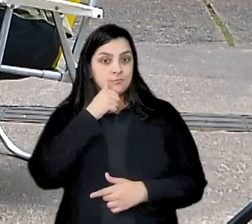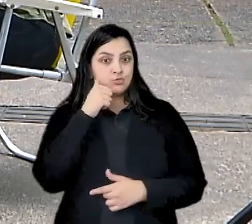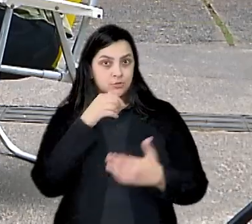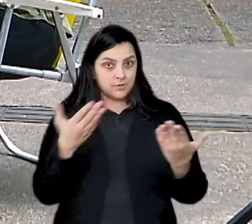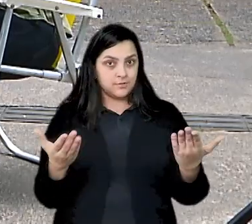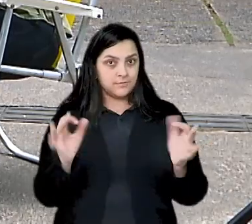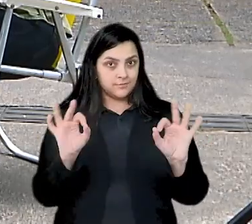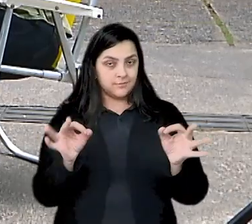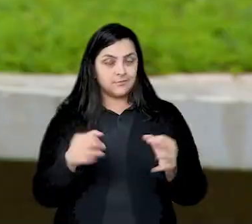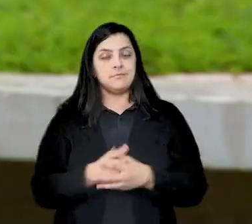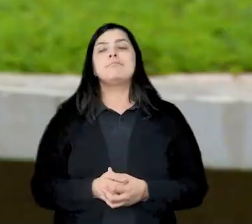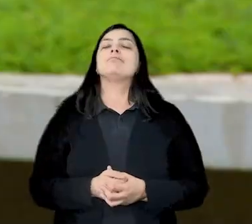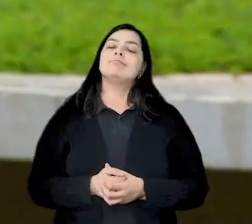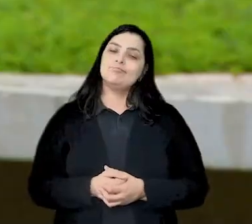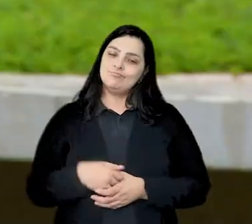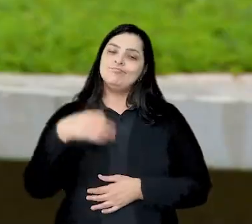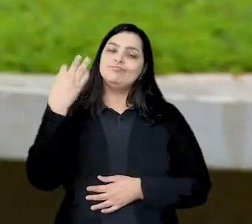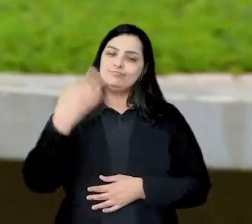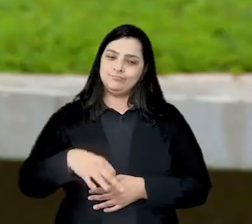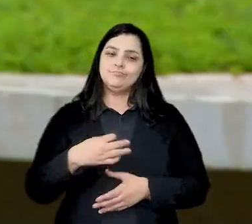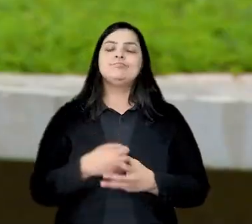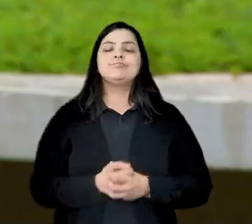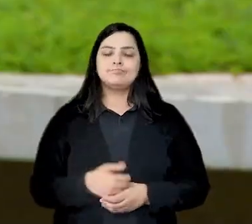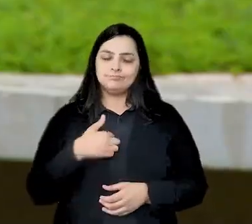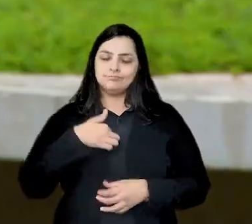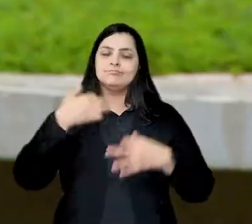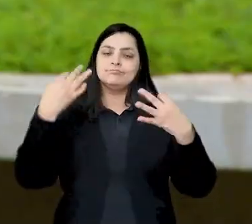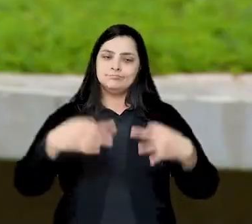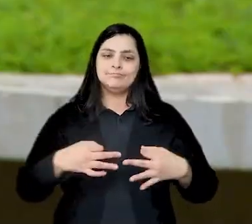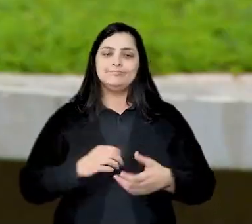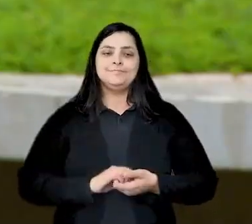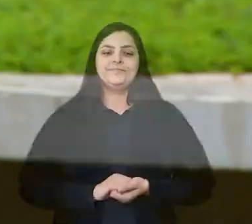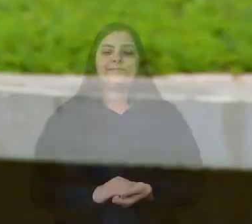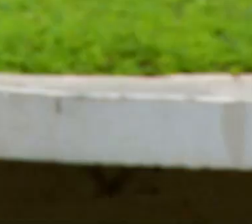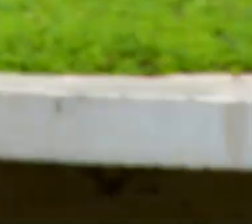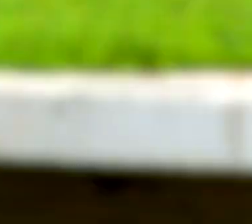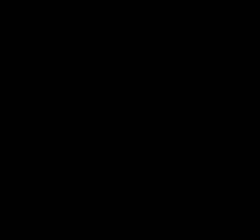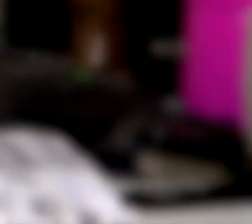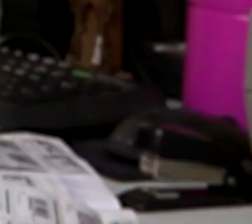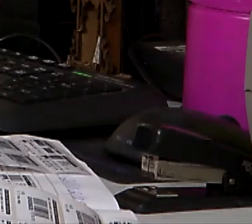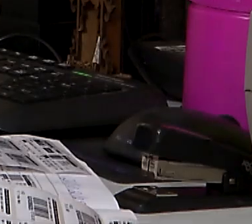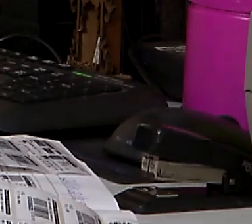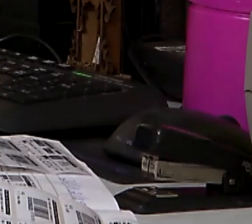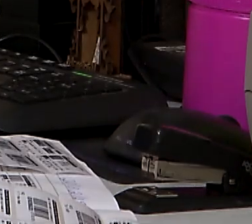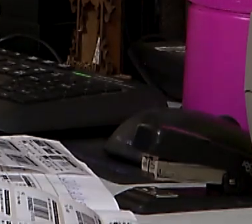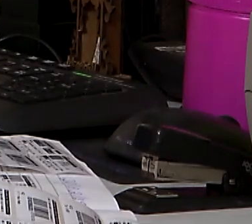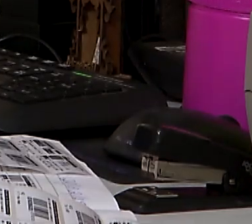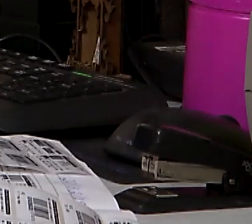do trabalho de uma mulher? Sim, com certeza. Eu tenho certeza disso.